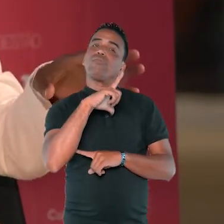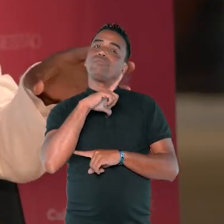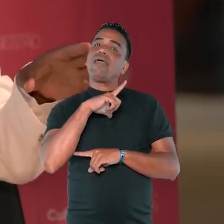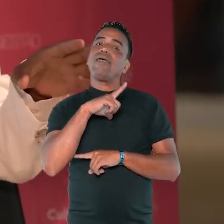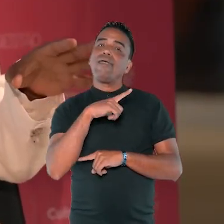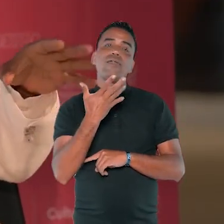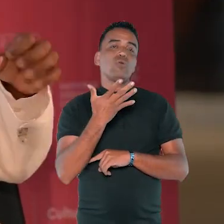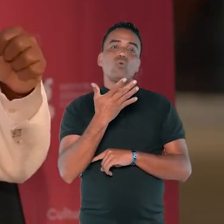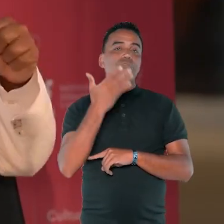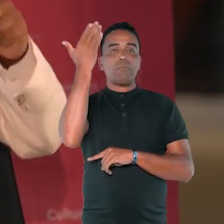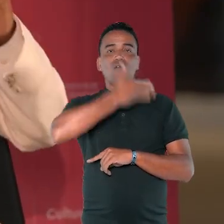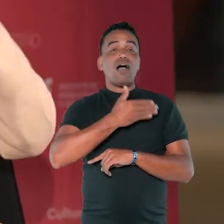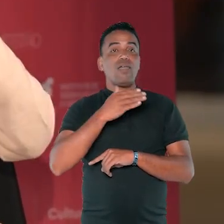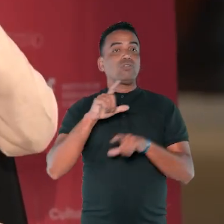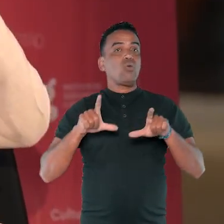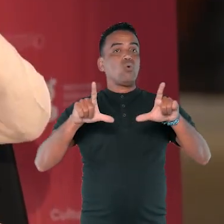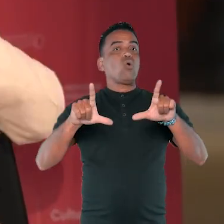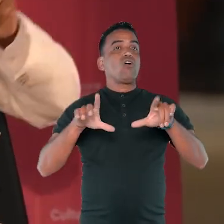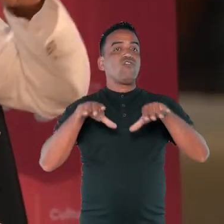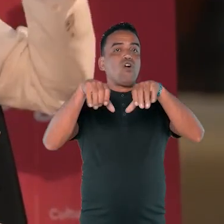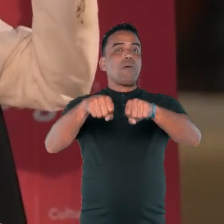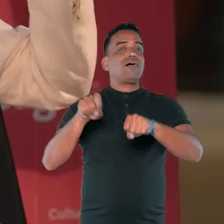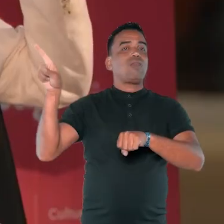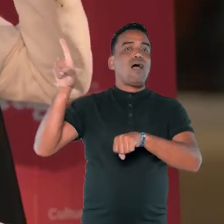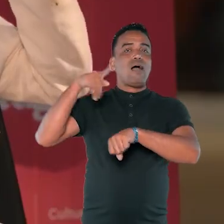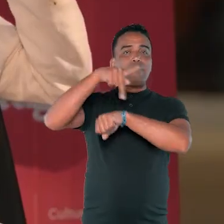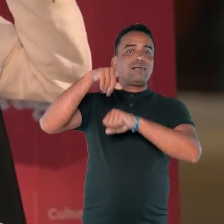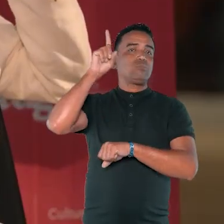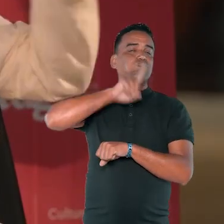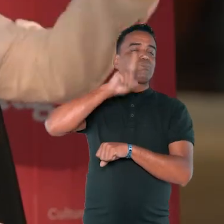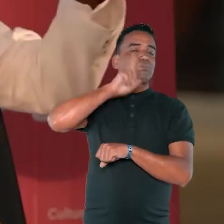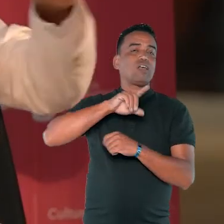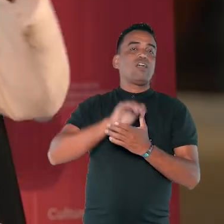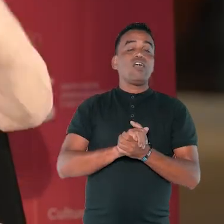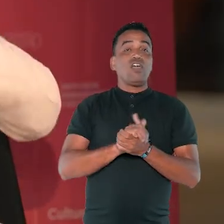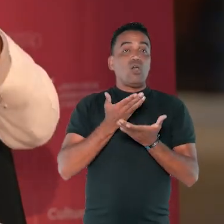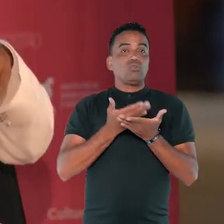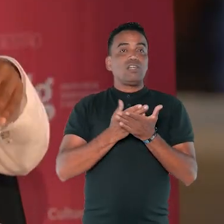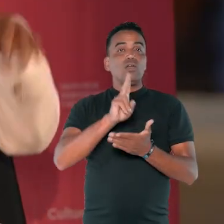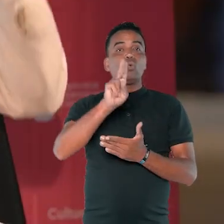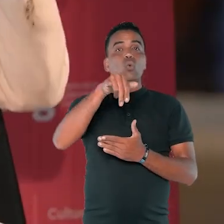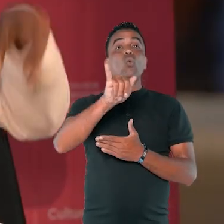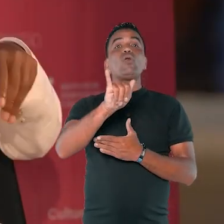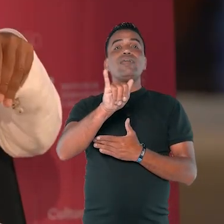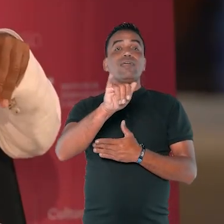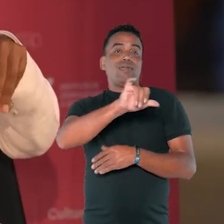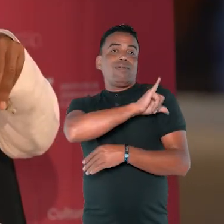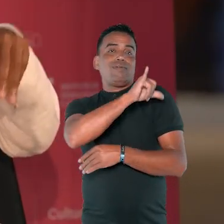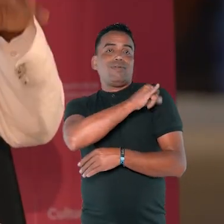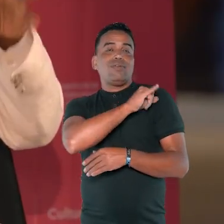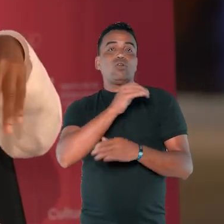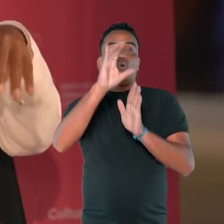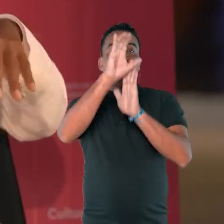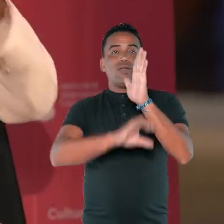sem precisar provar, eu tenho diploma em Harvard, eu estudei na Unirio, eu estudei não sei aonde, põe lá no